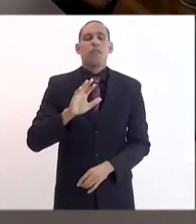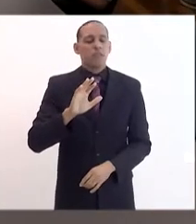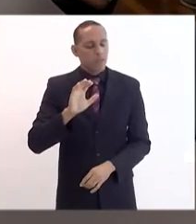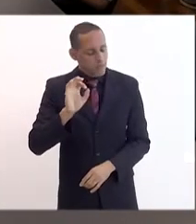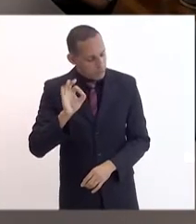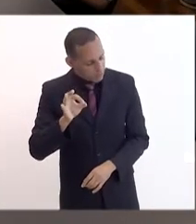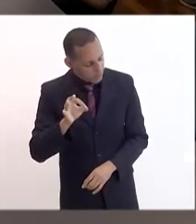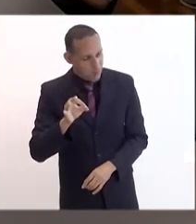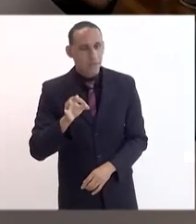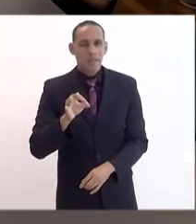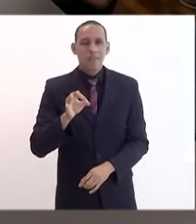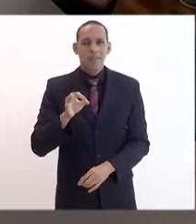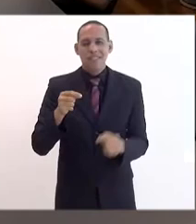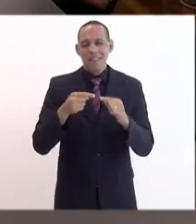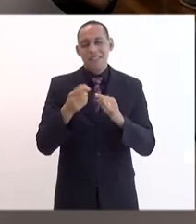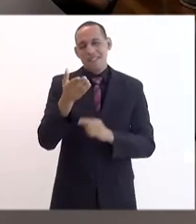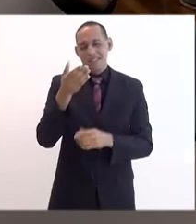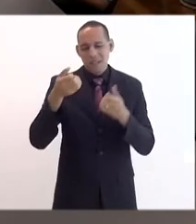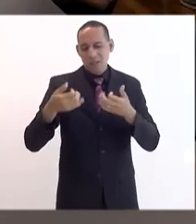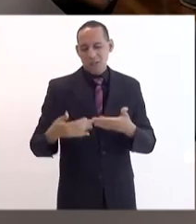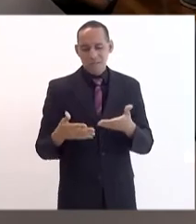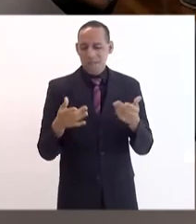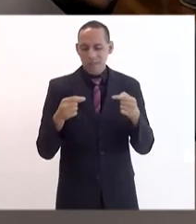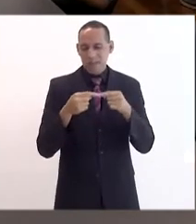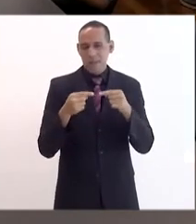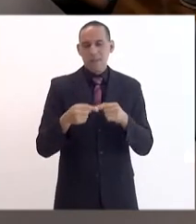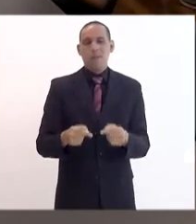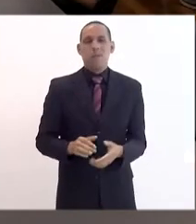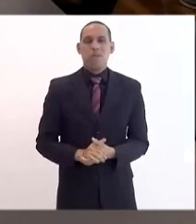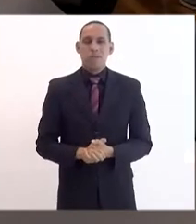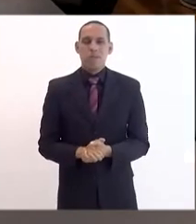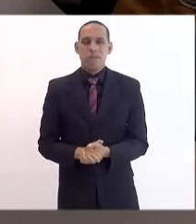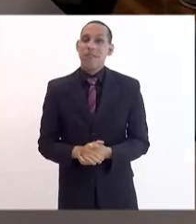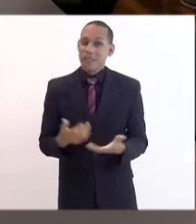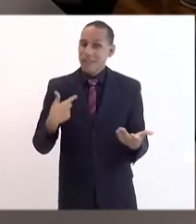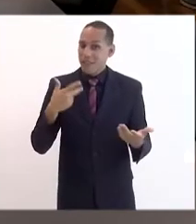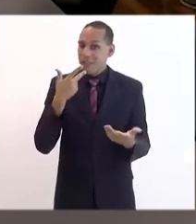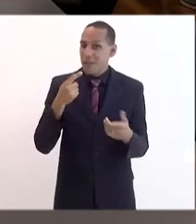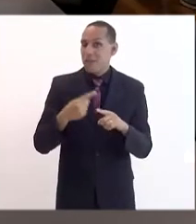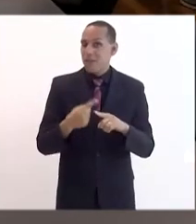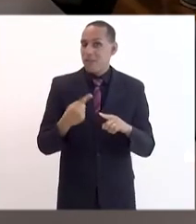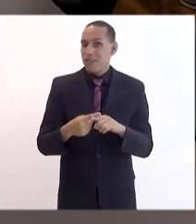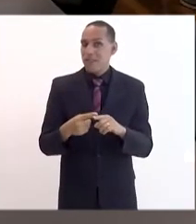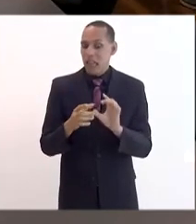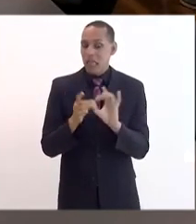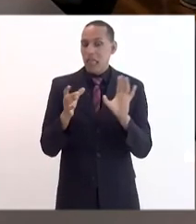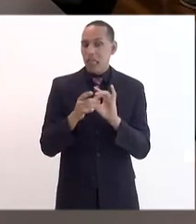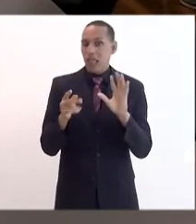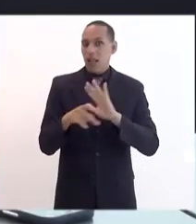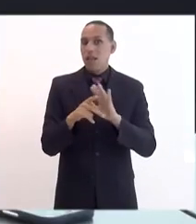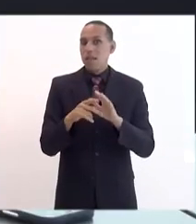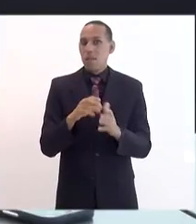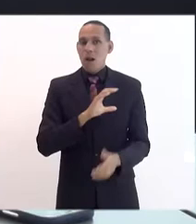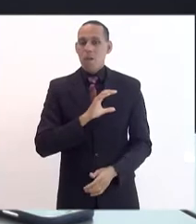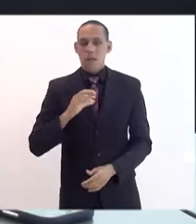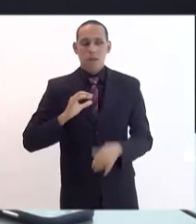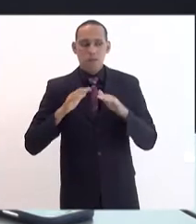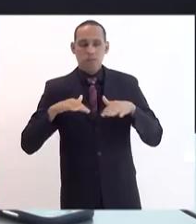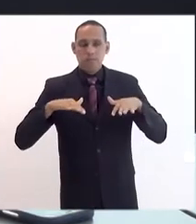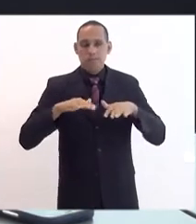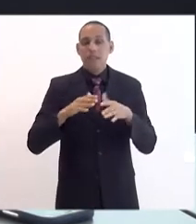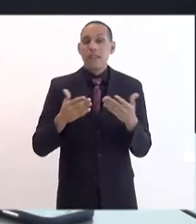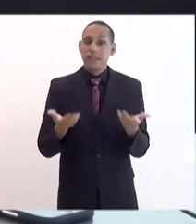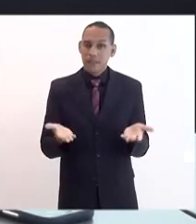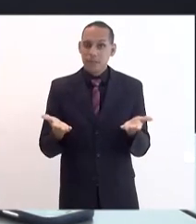Lá aquele foi como você está dizendo. Aqui, esse foi como você está dizendo. Estou falando porque as liberdades das comissões. Né?